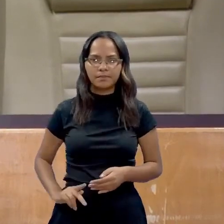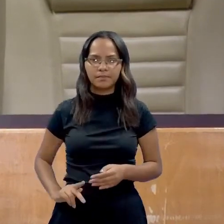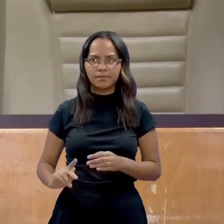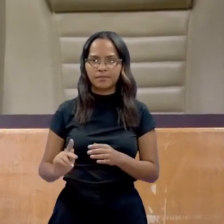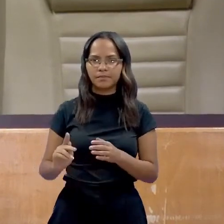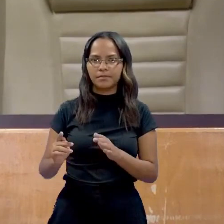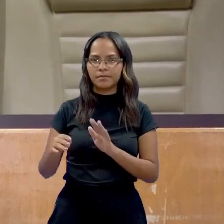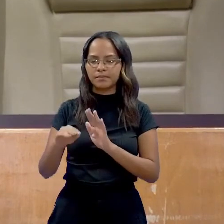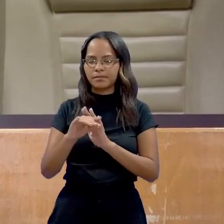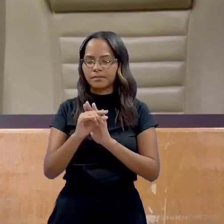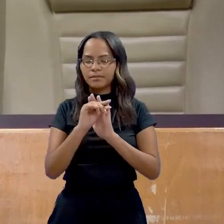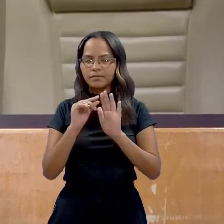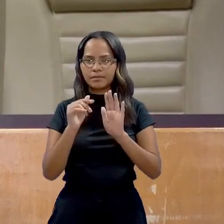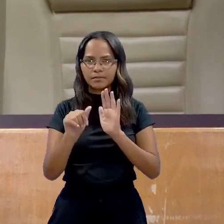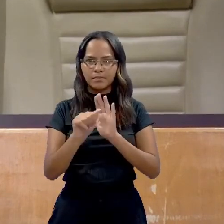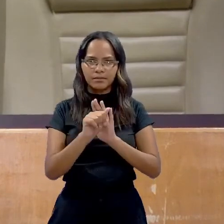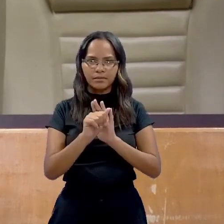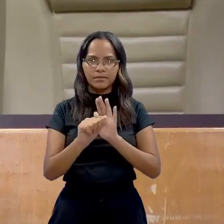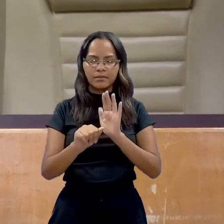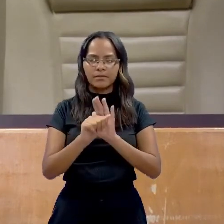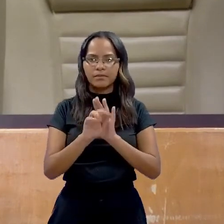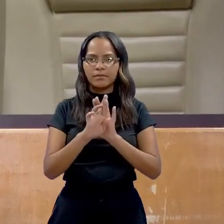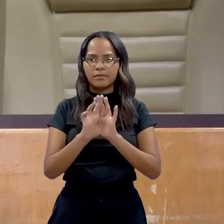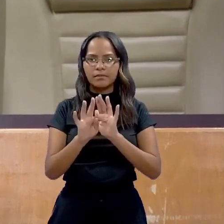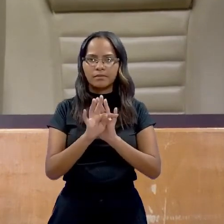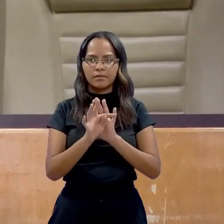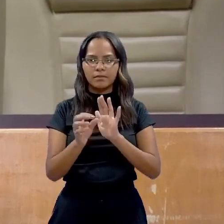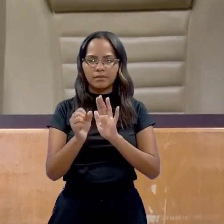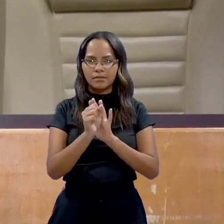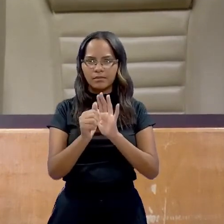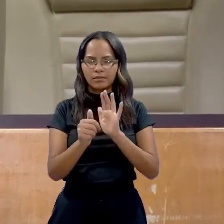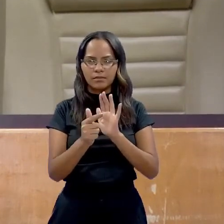determina a linha A do artigo 82 do regimento interno.